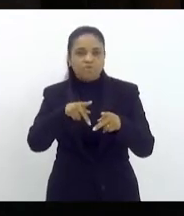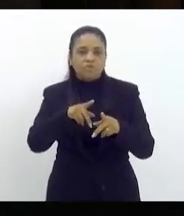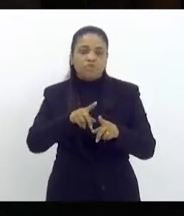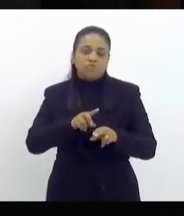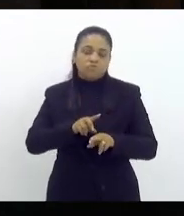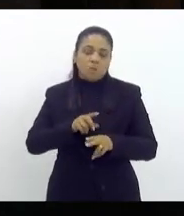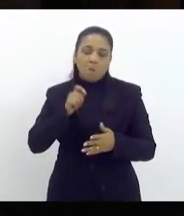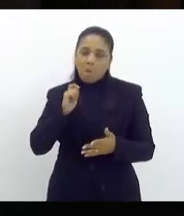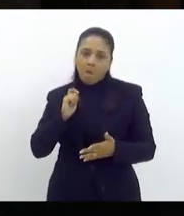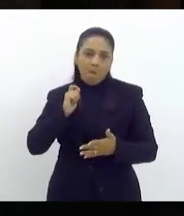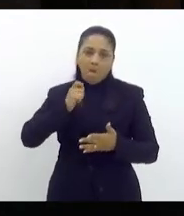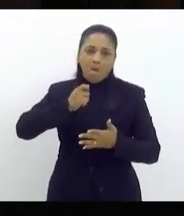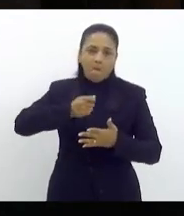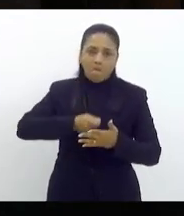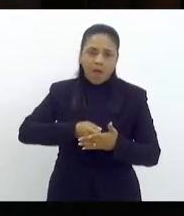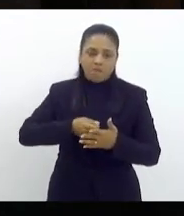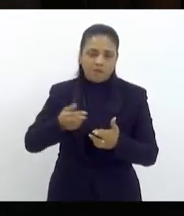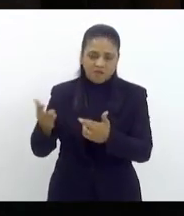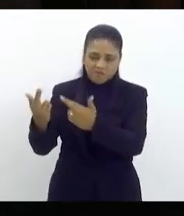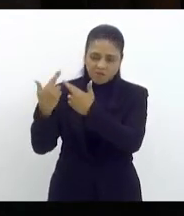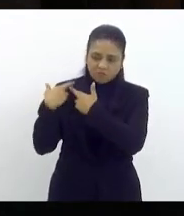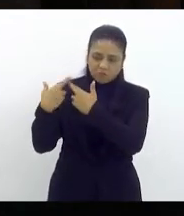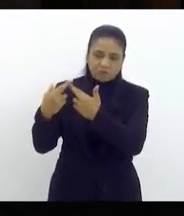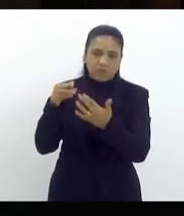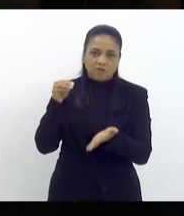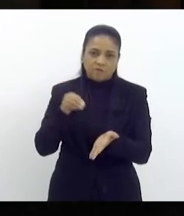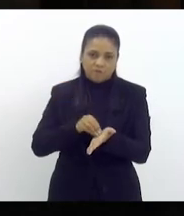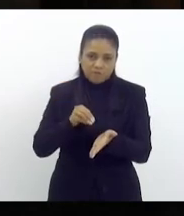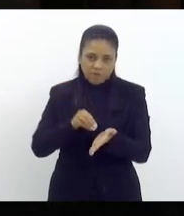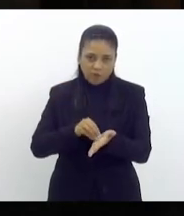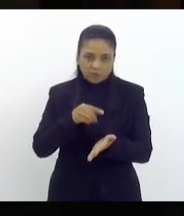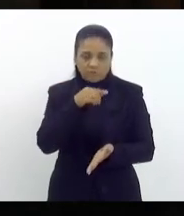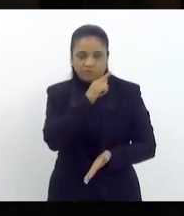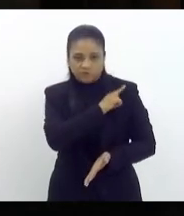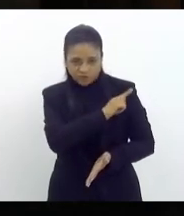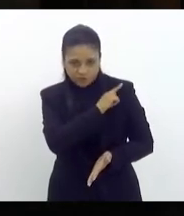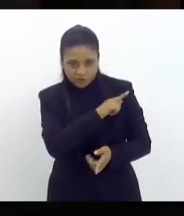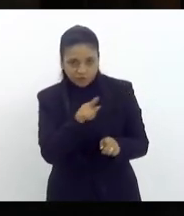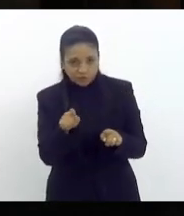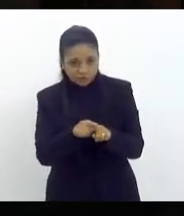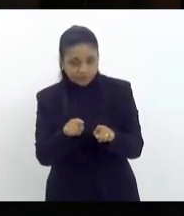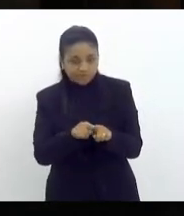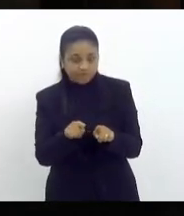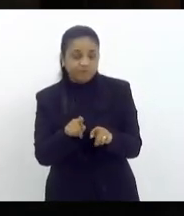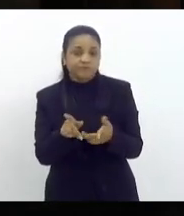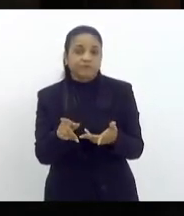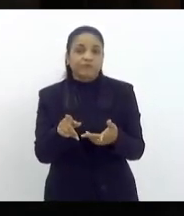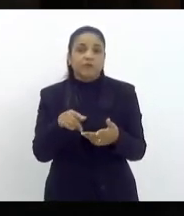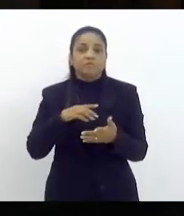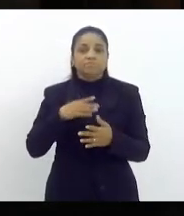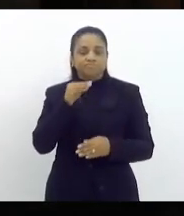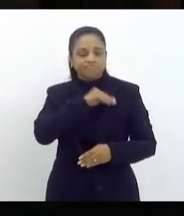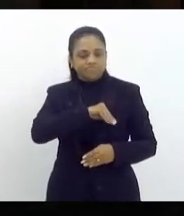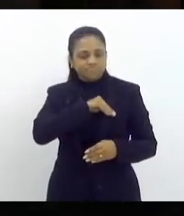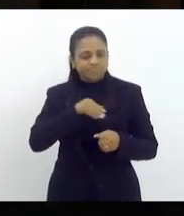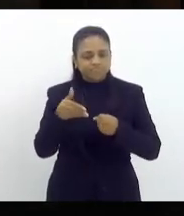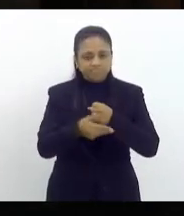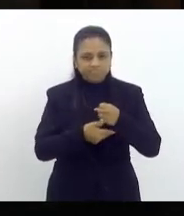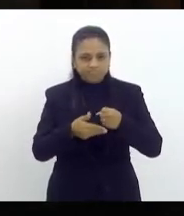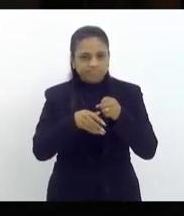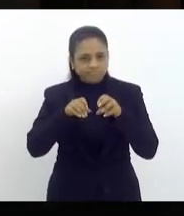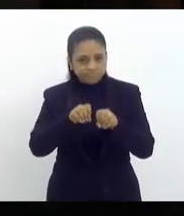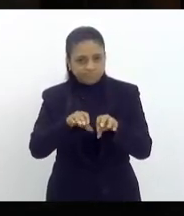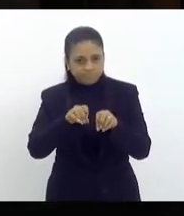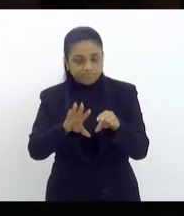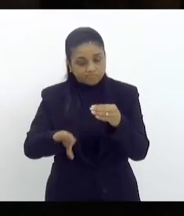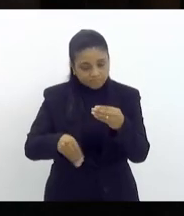irresponsabilidades e por sua falta de gestão para que o povo tenha a garantia do piso nacional do magistério para os nossos educadores a